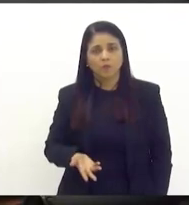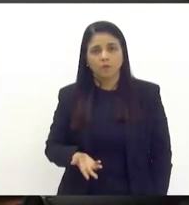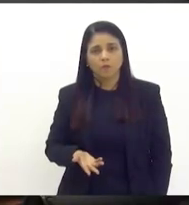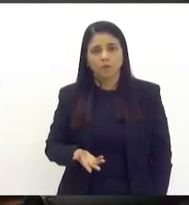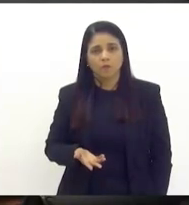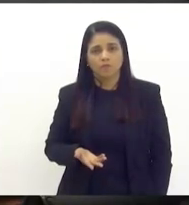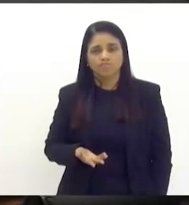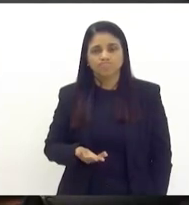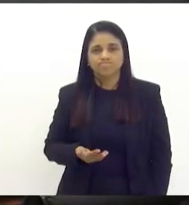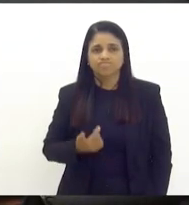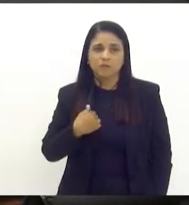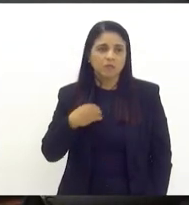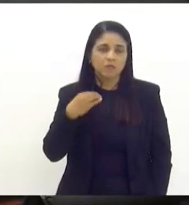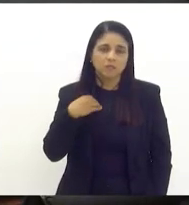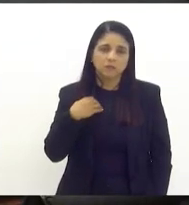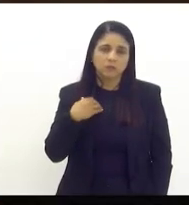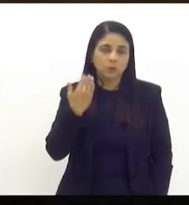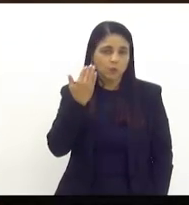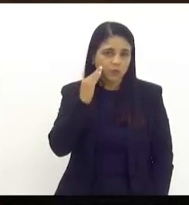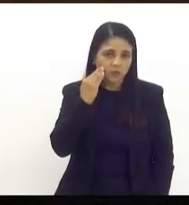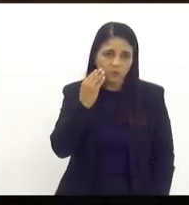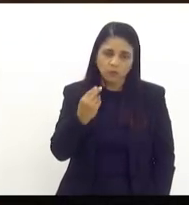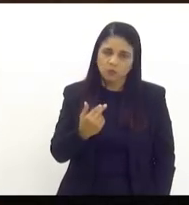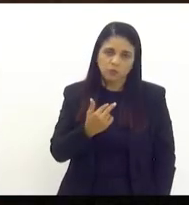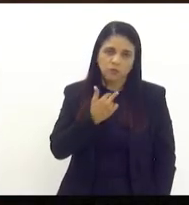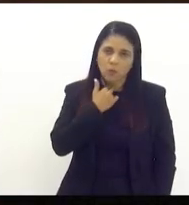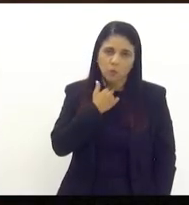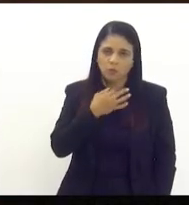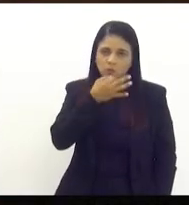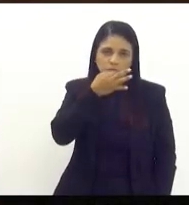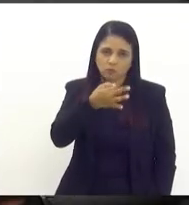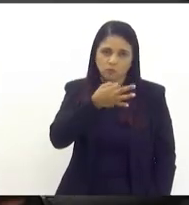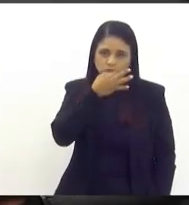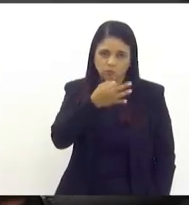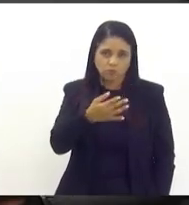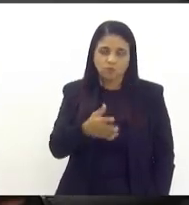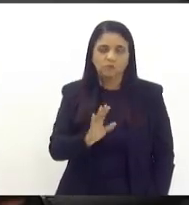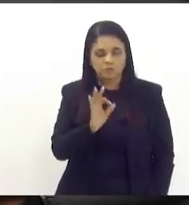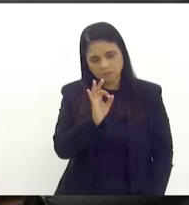em tese entendo eu que eu não deveria opinar